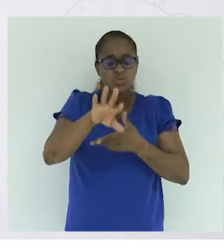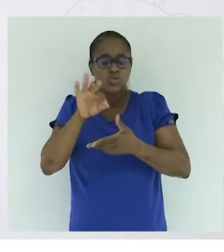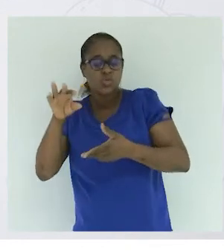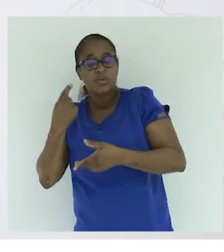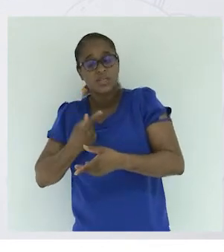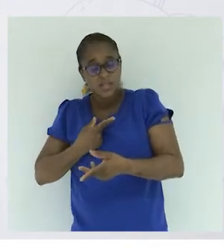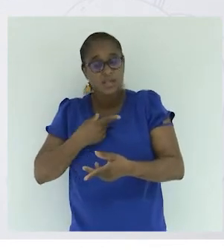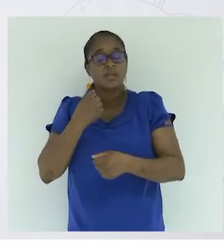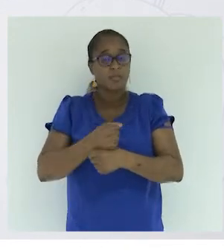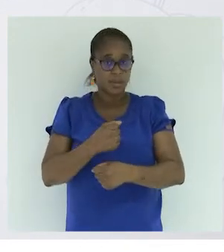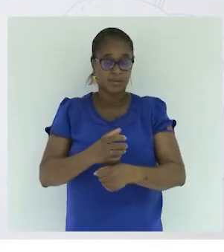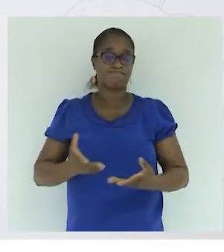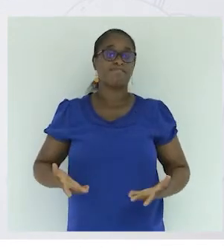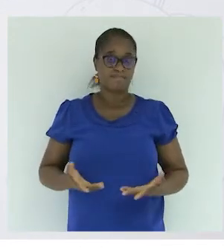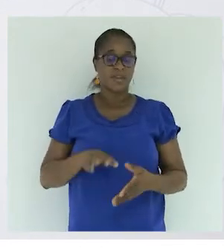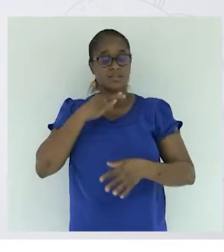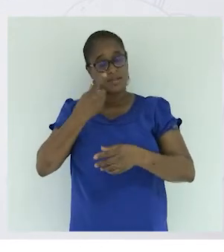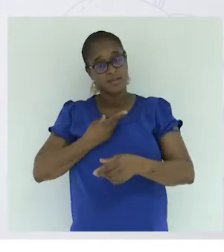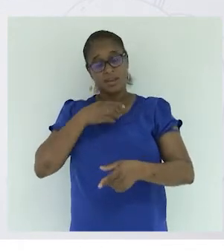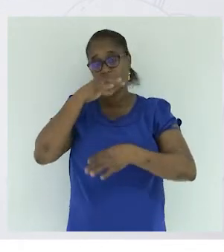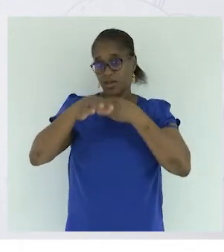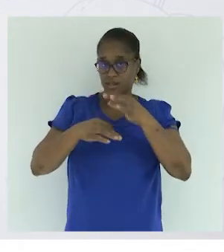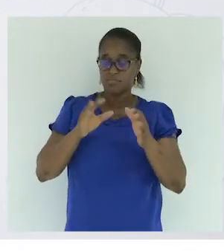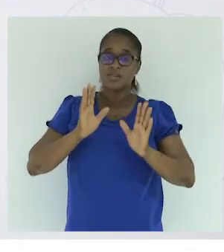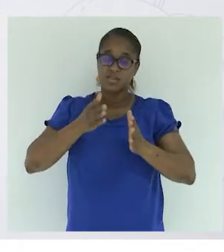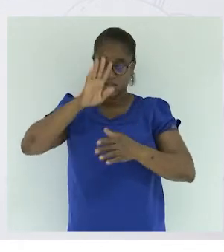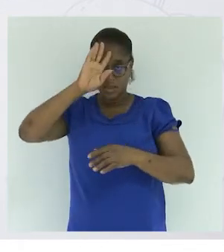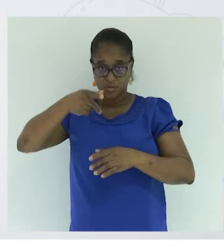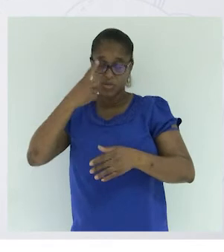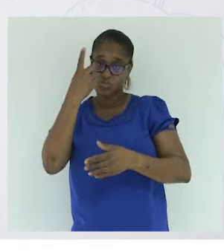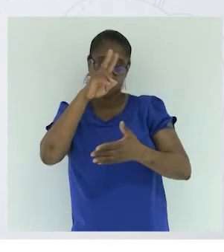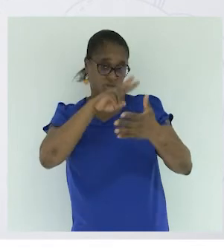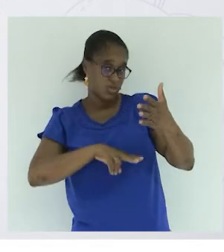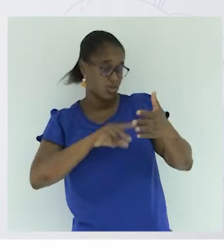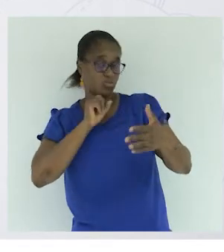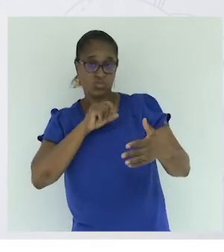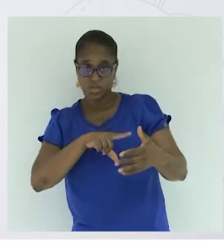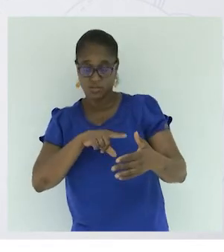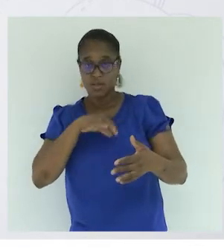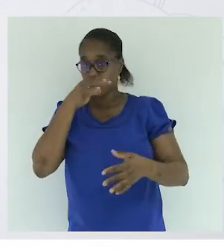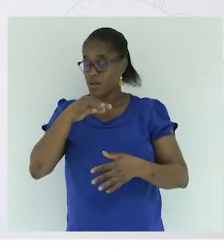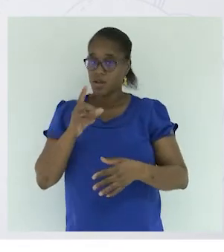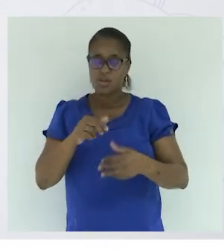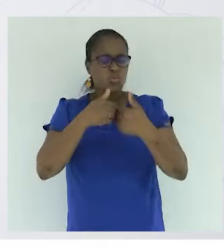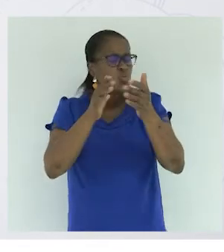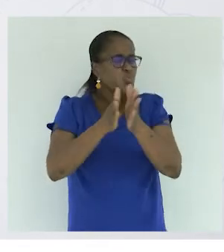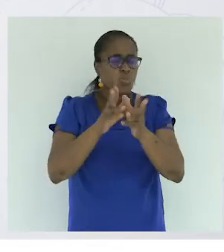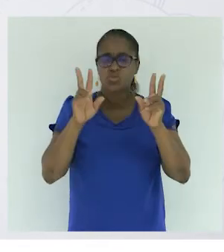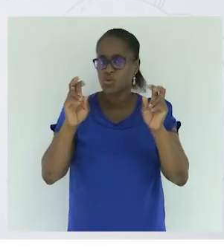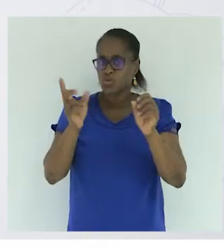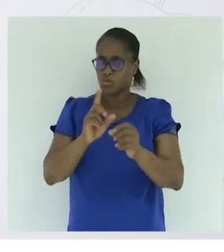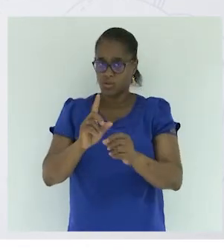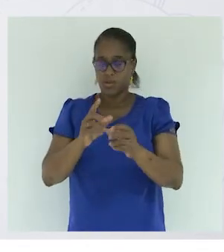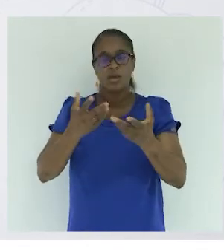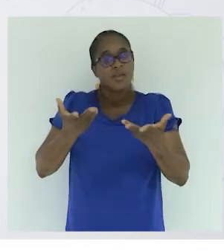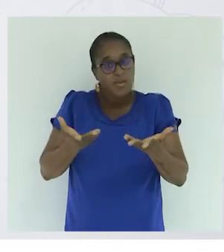tratados. Já sabemos que num texto não é possível abordar todos os aspectos.